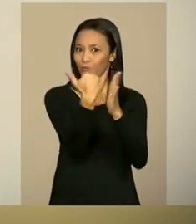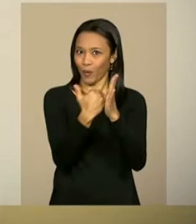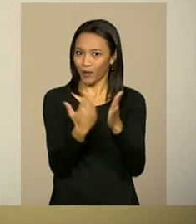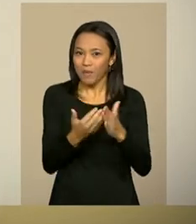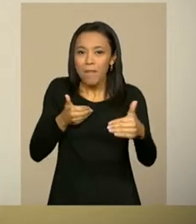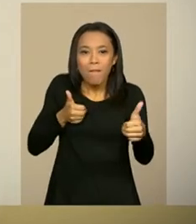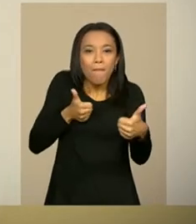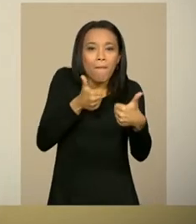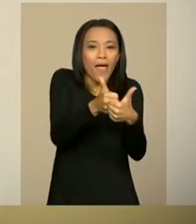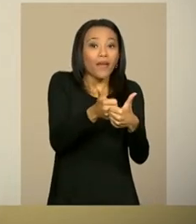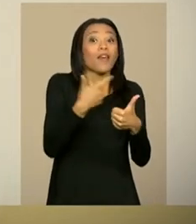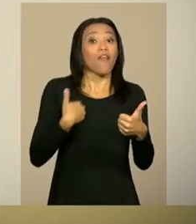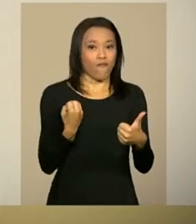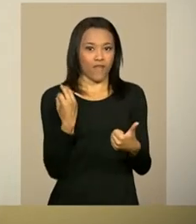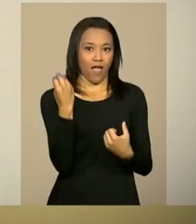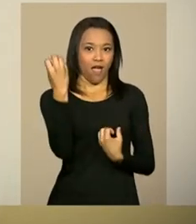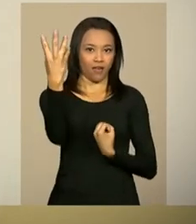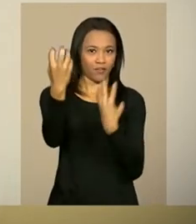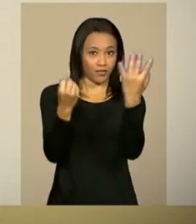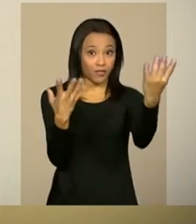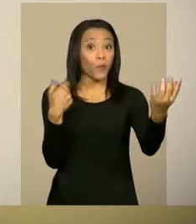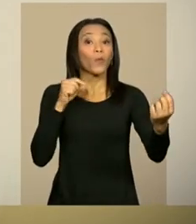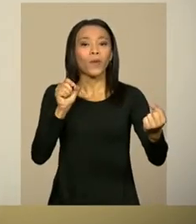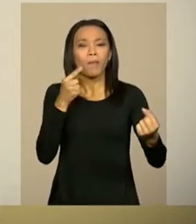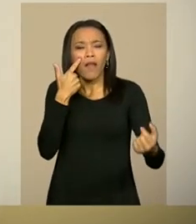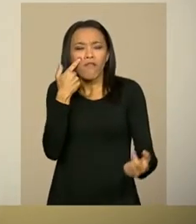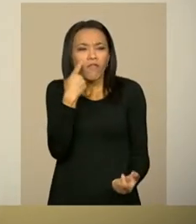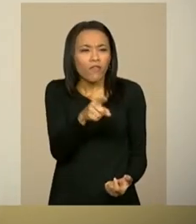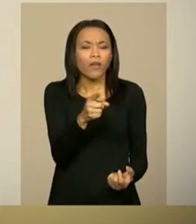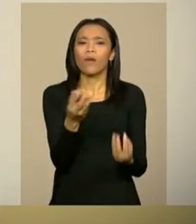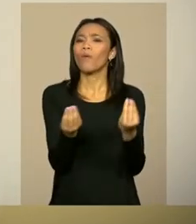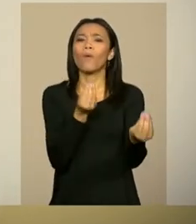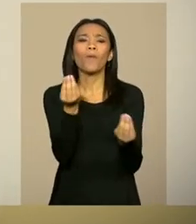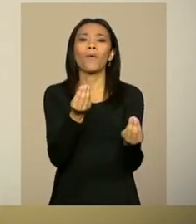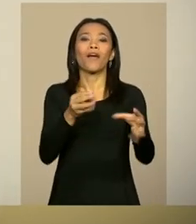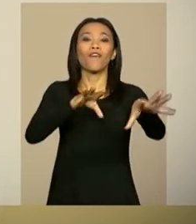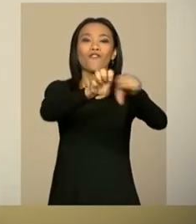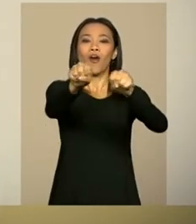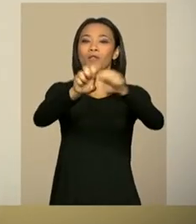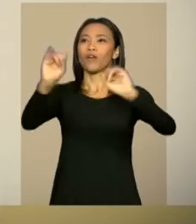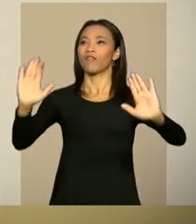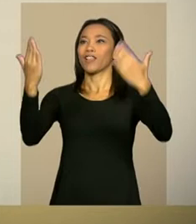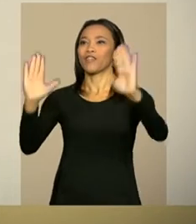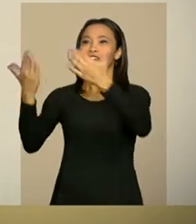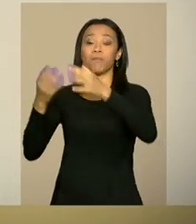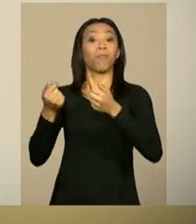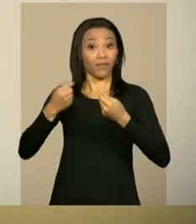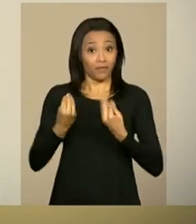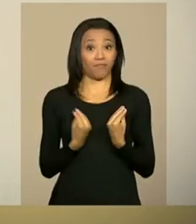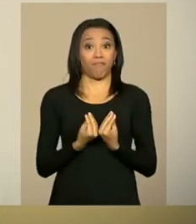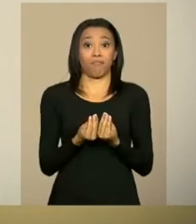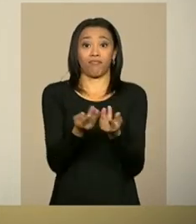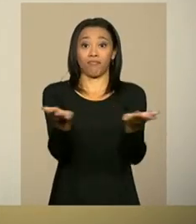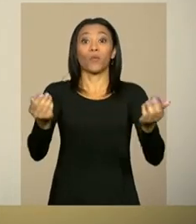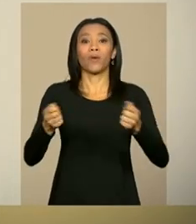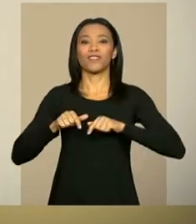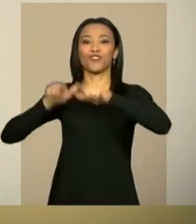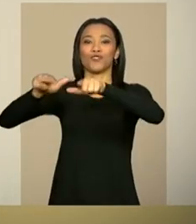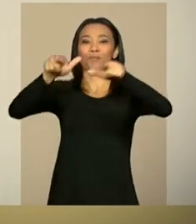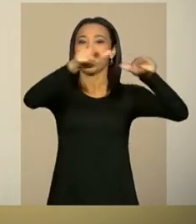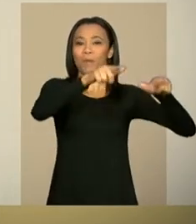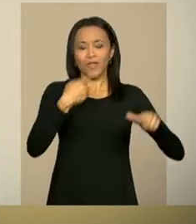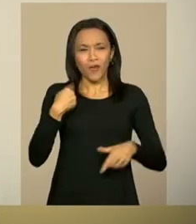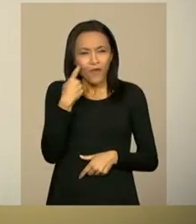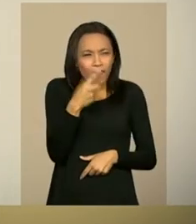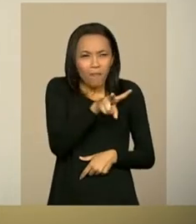perto nas viagens que eu faço para acompanhar a Formaturas para entregar os diplomas e vejo a